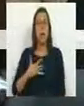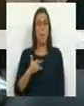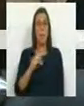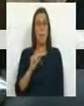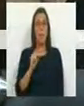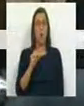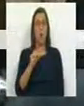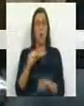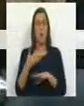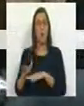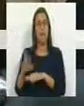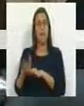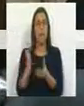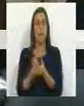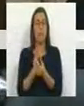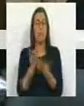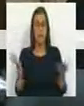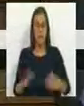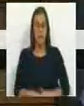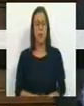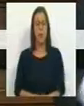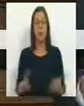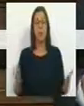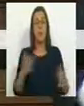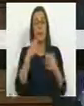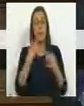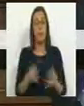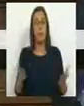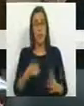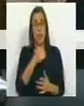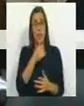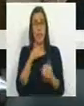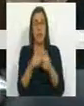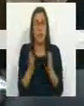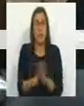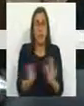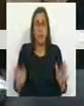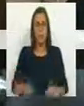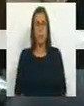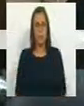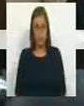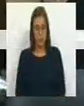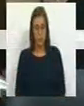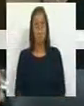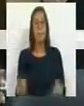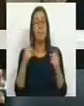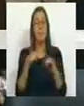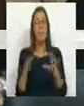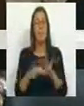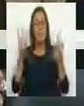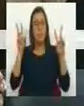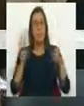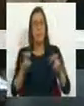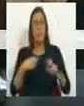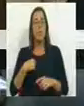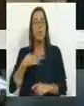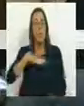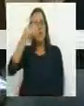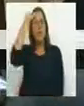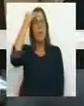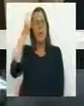que ficou fora deste processo. Bem, de certeza que a decisão passa por todos. E sobre esta matéria,